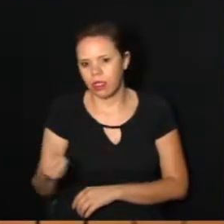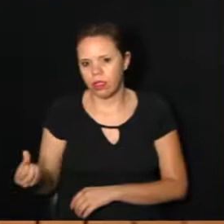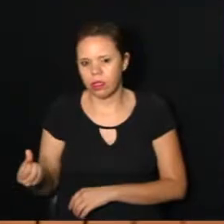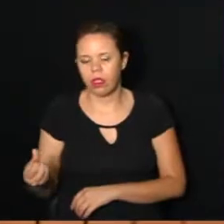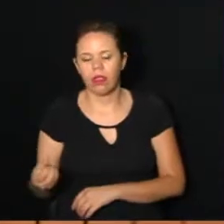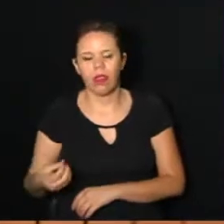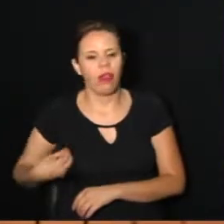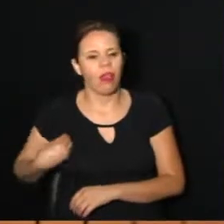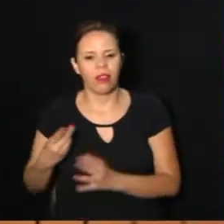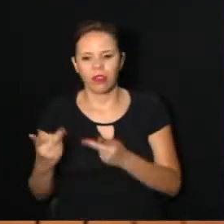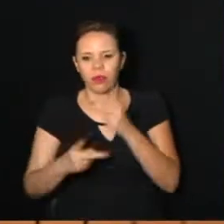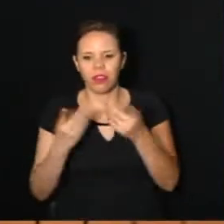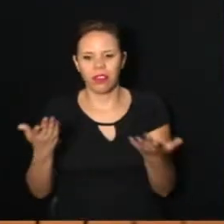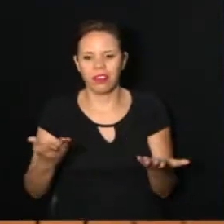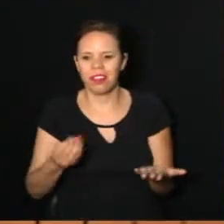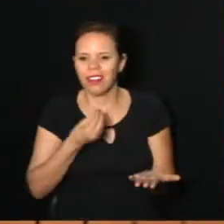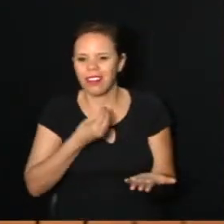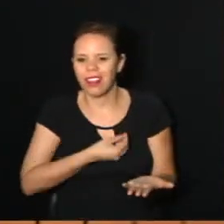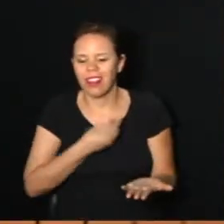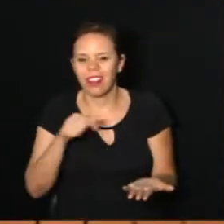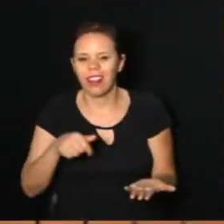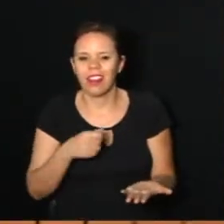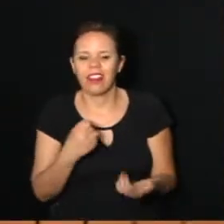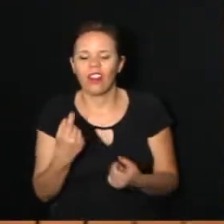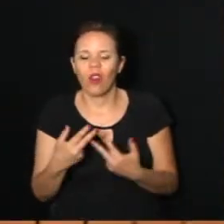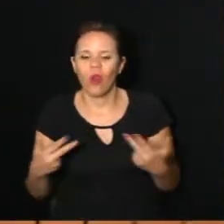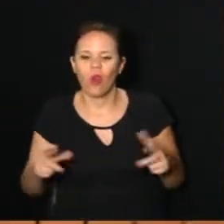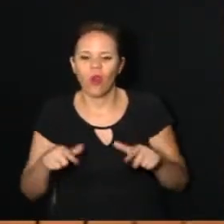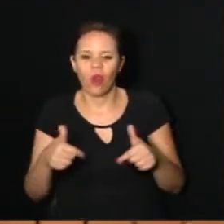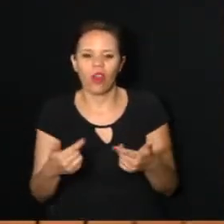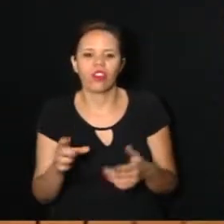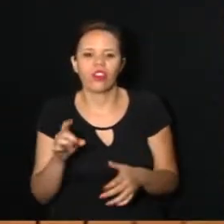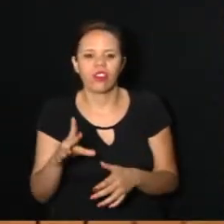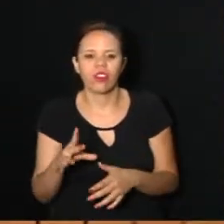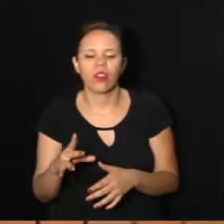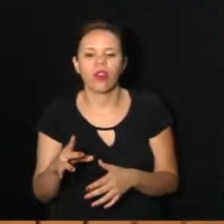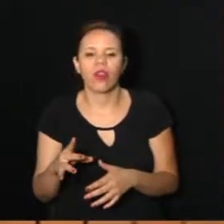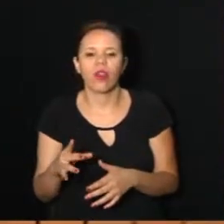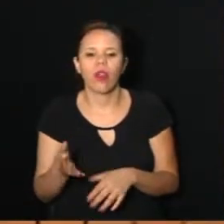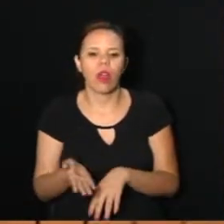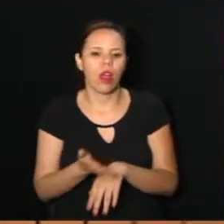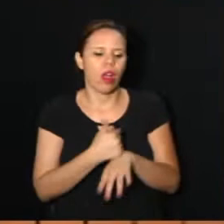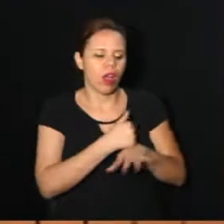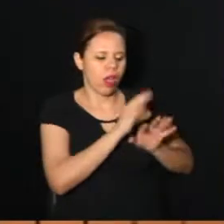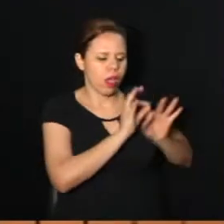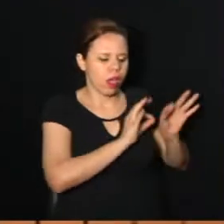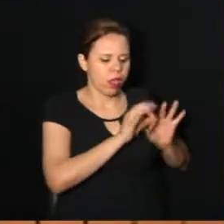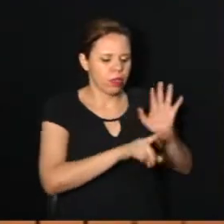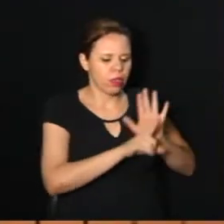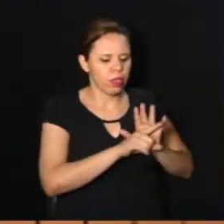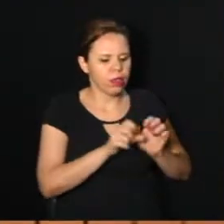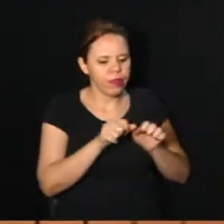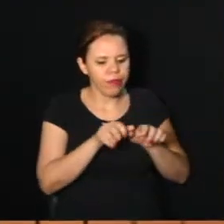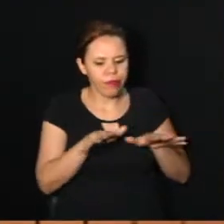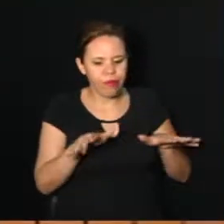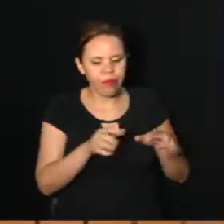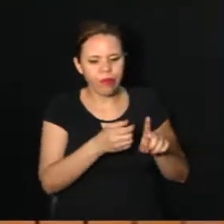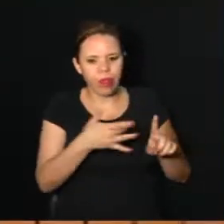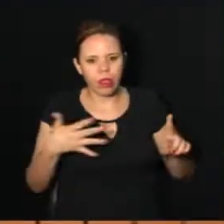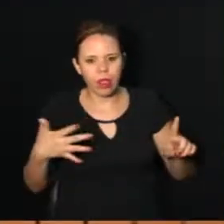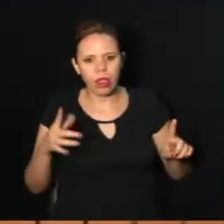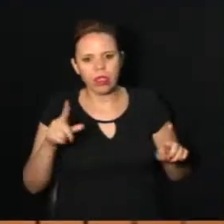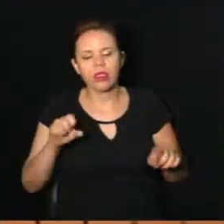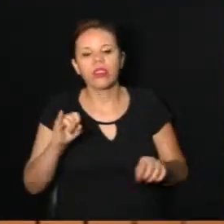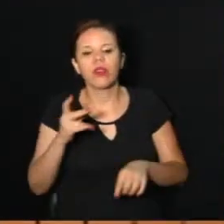aqui, e das outras providências. Gente, só o preâmbulo dessa lei, vocês veem a abrangência se um